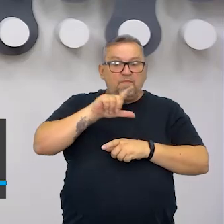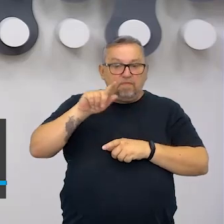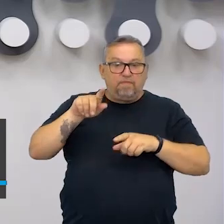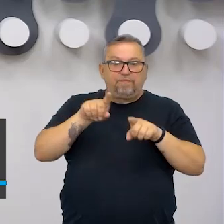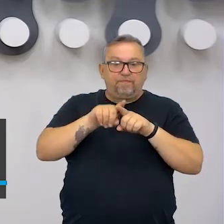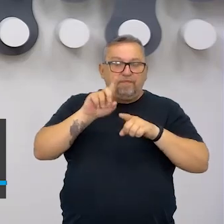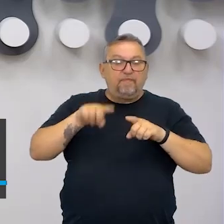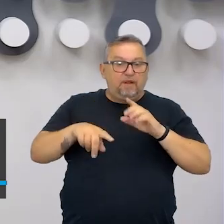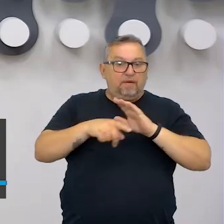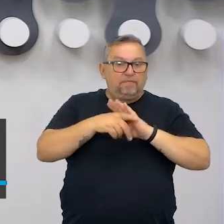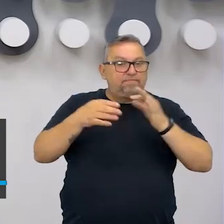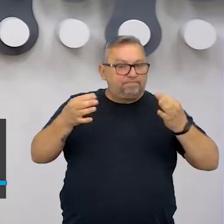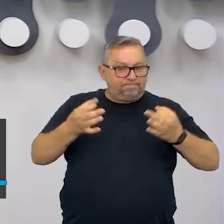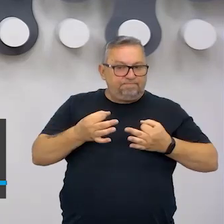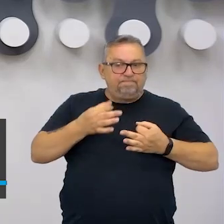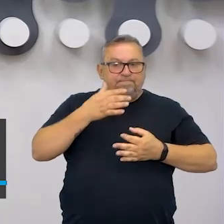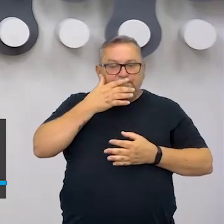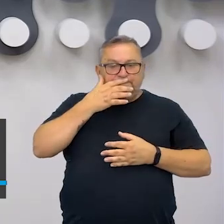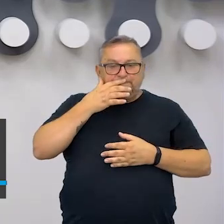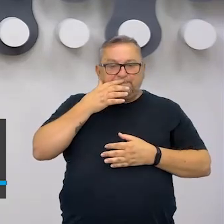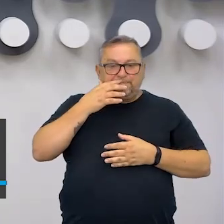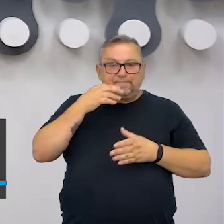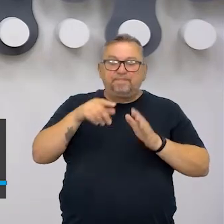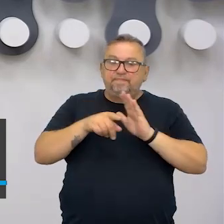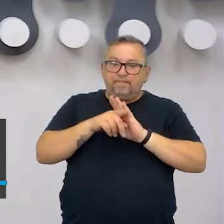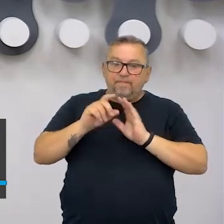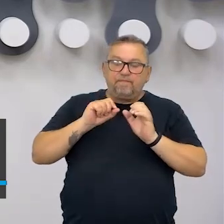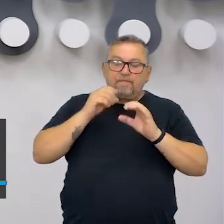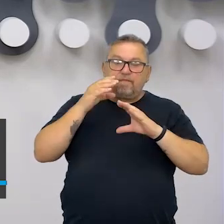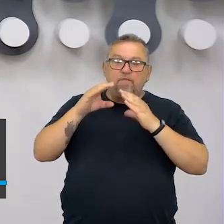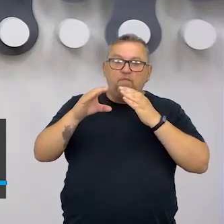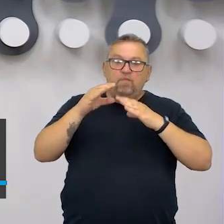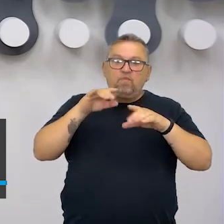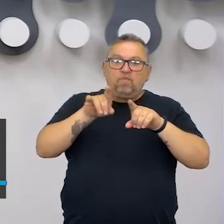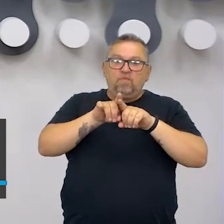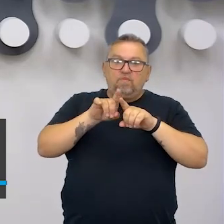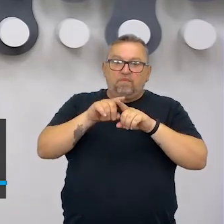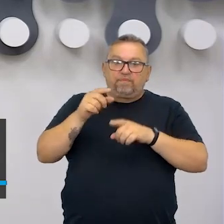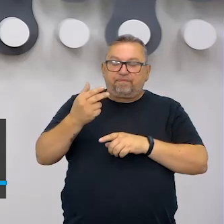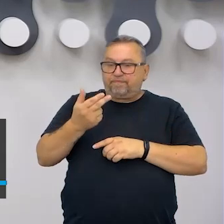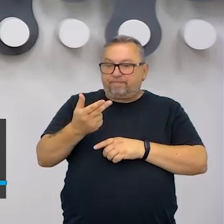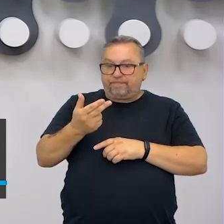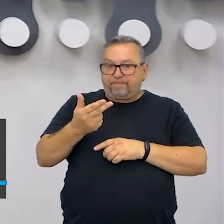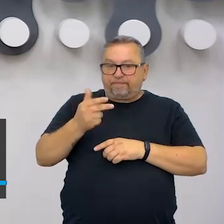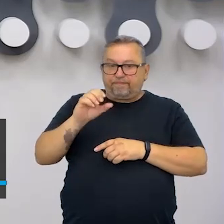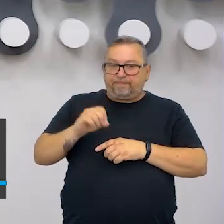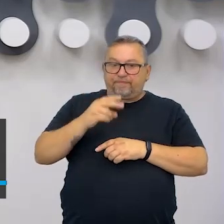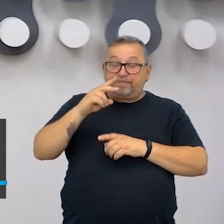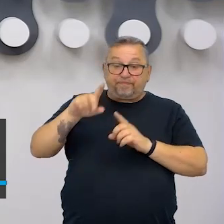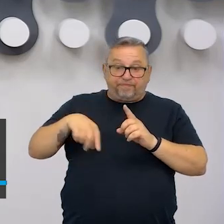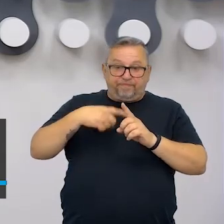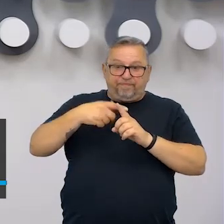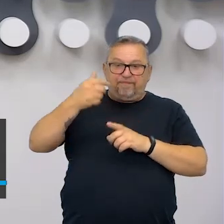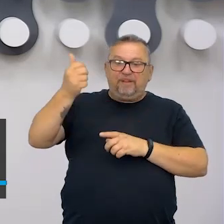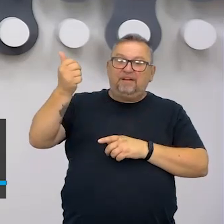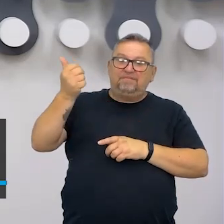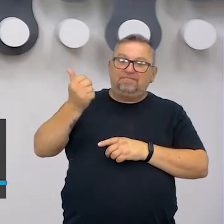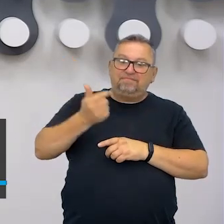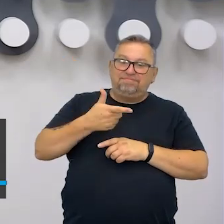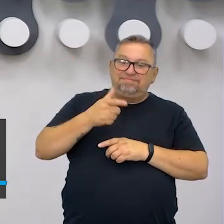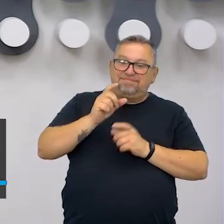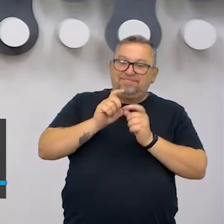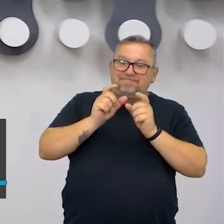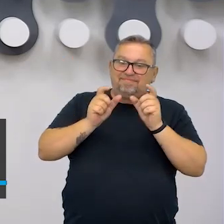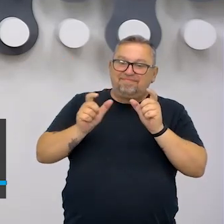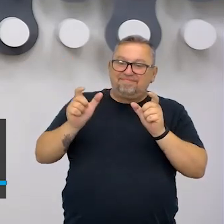é linguagem também, né? A linguagem corporal ela comunica tanto, ou às vezes até mais que a linguagem